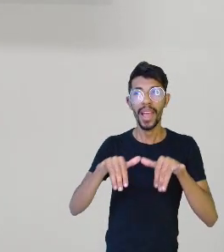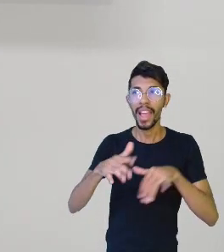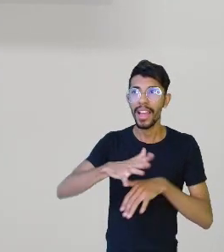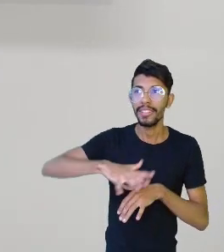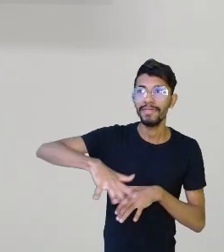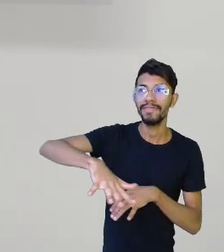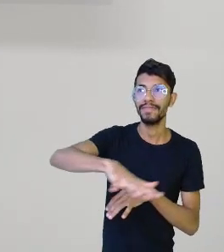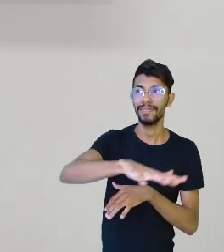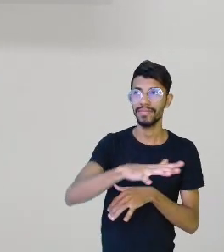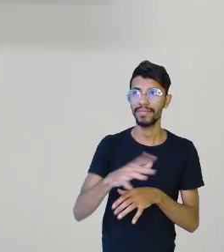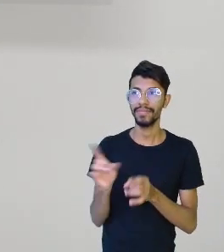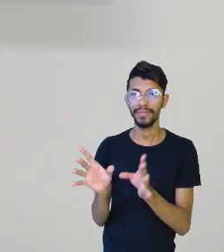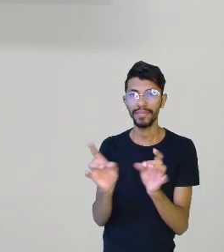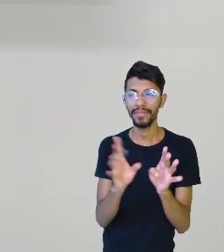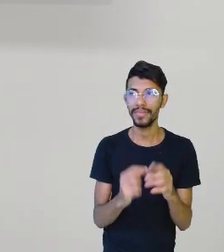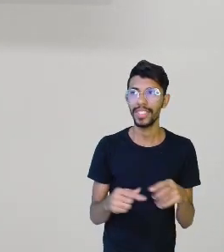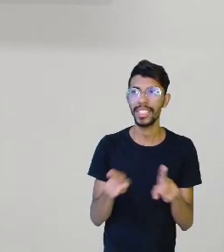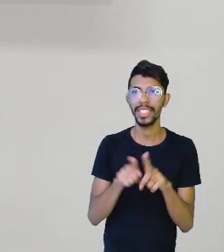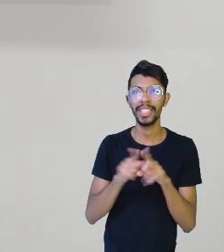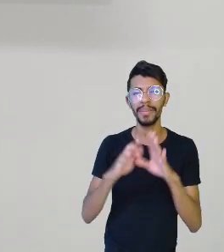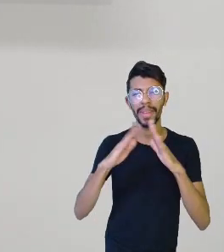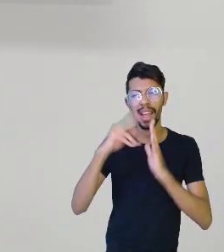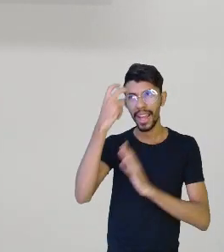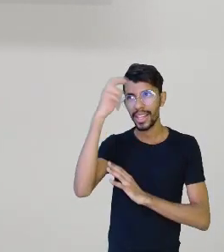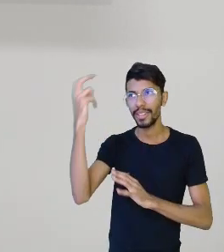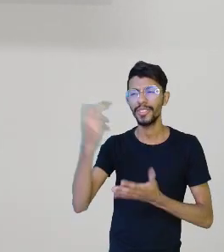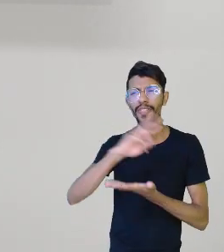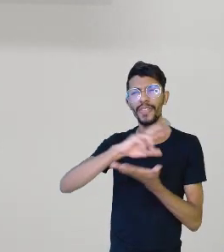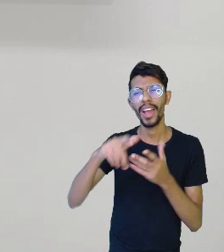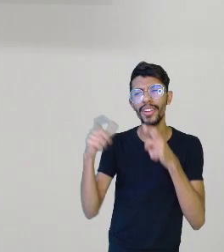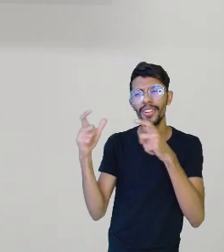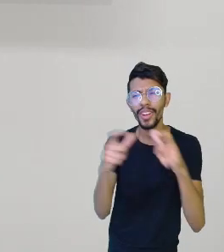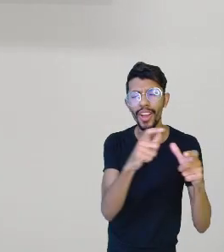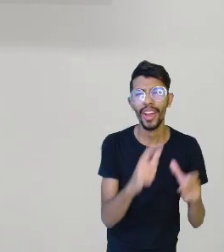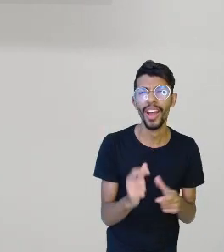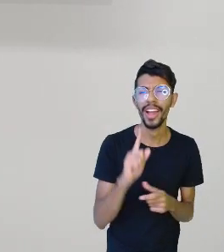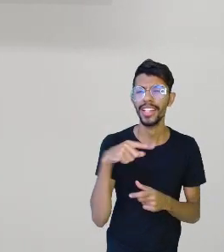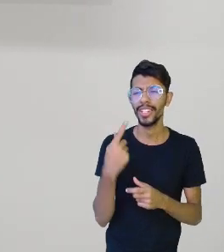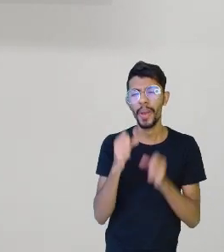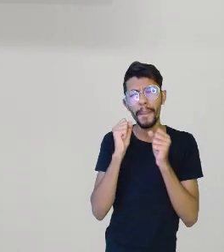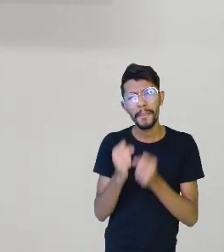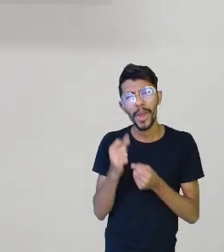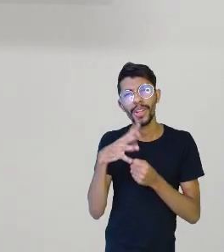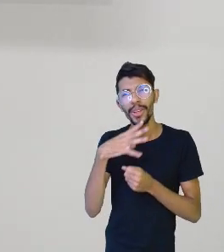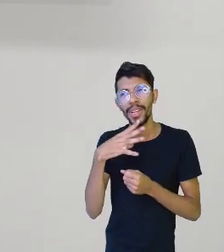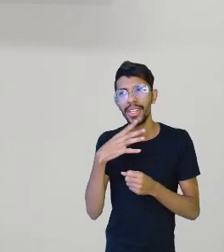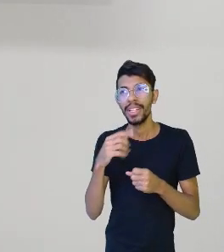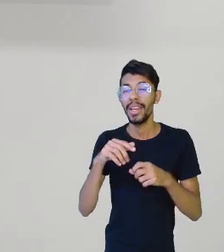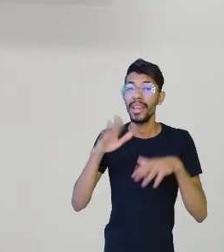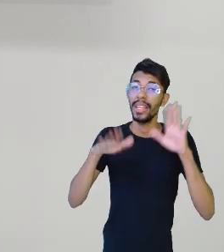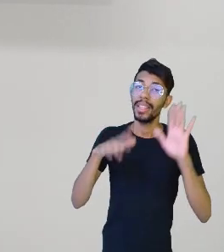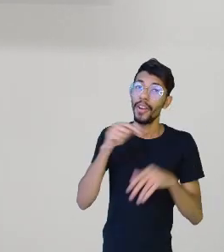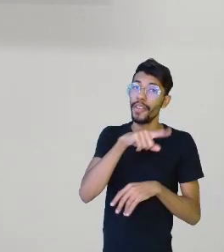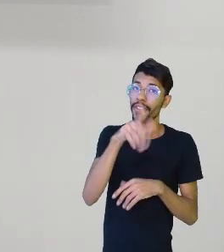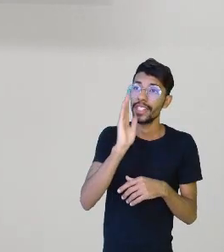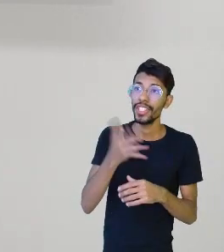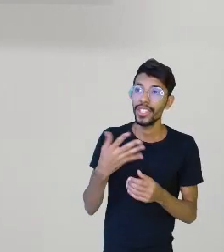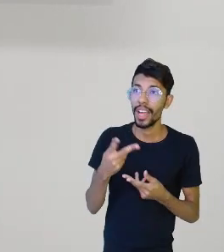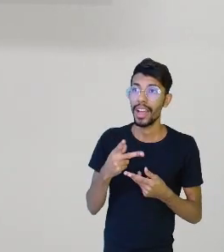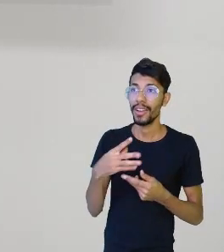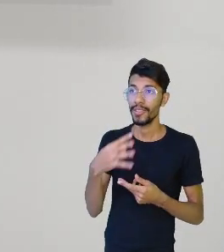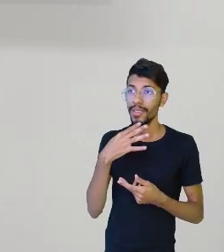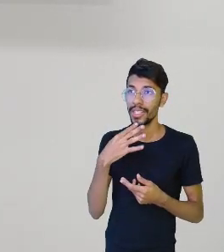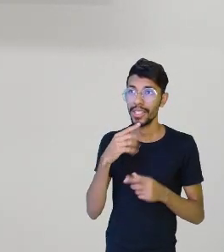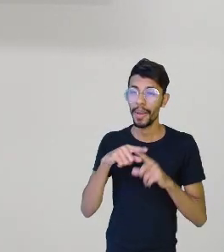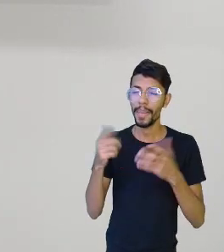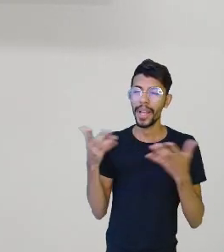bonitos que a gente pode conhecer, que provavelmente vocês já devem ter visitado. Só agora, depois que a gente